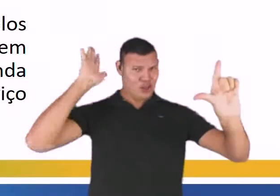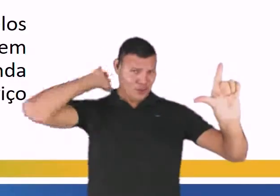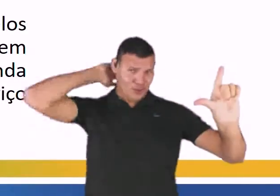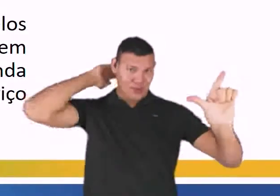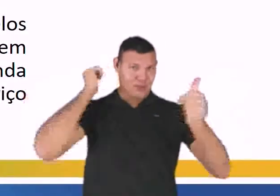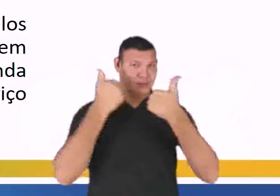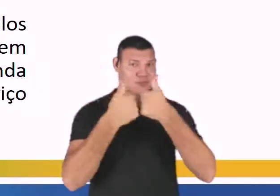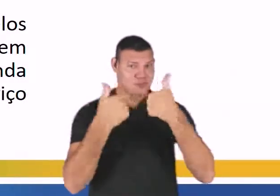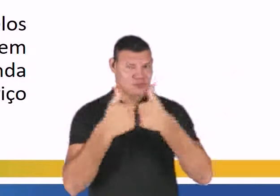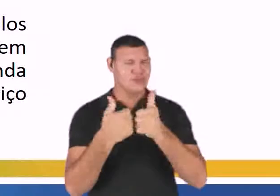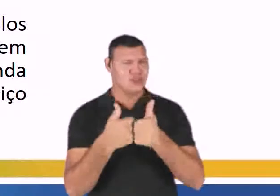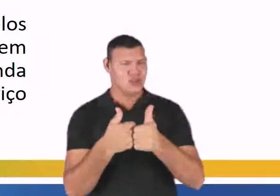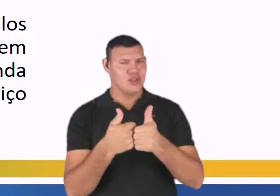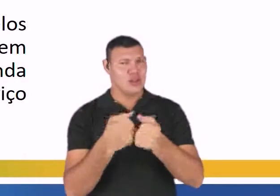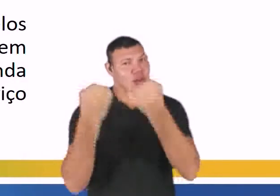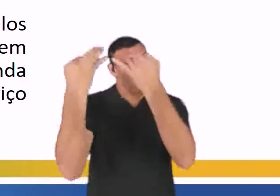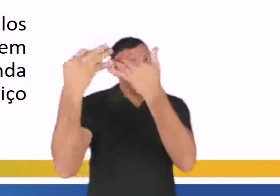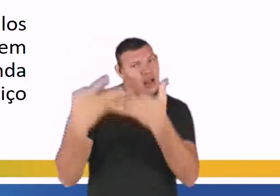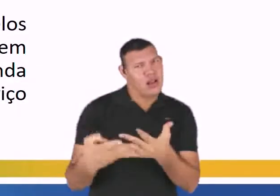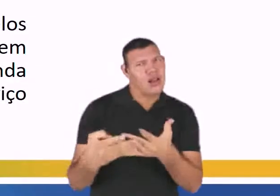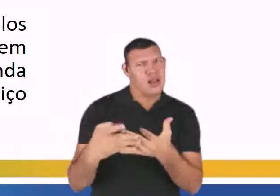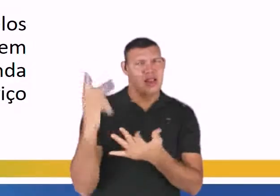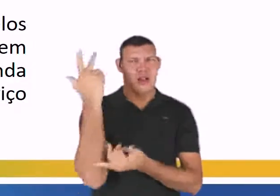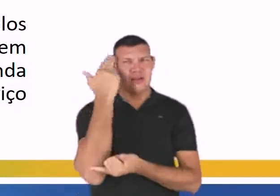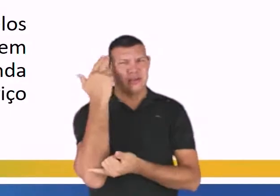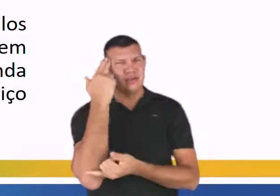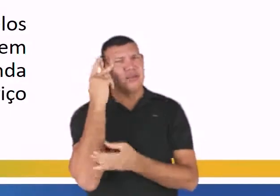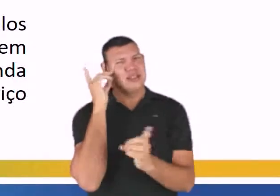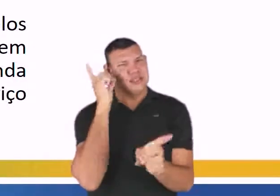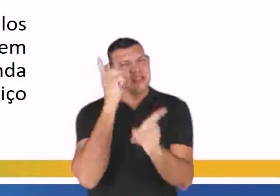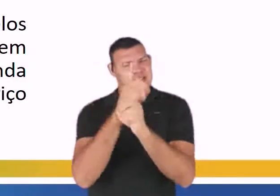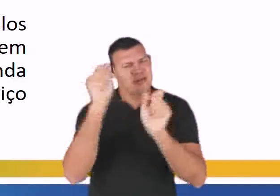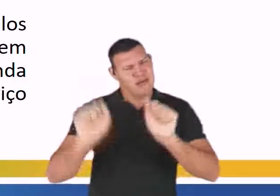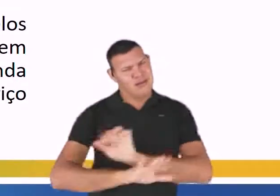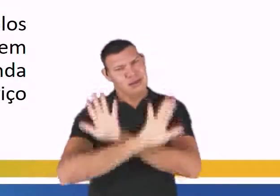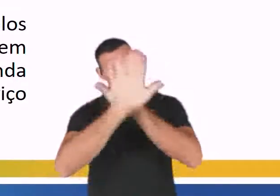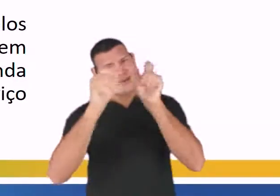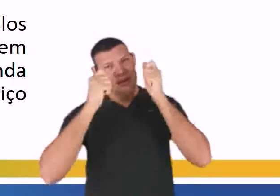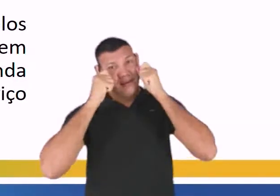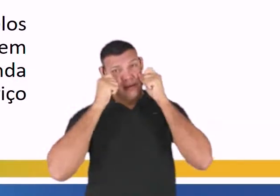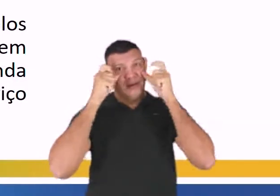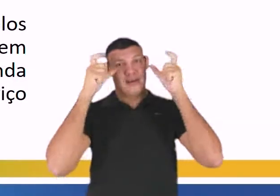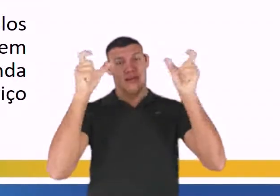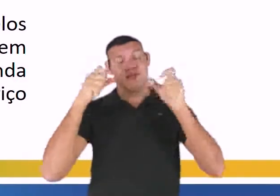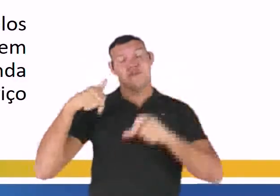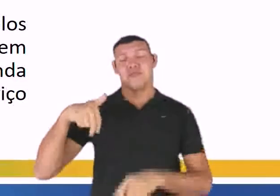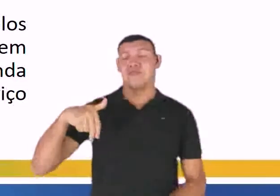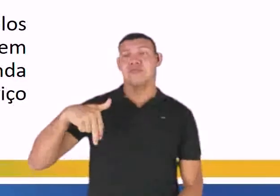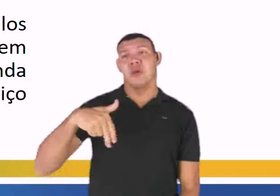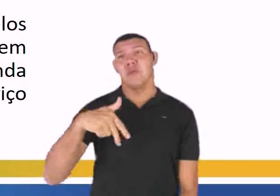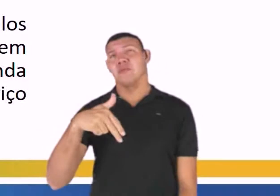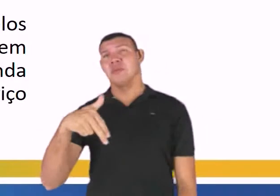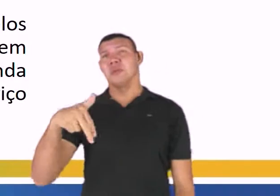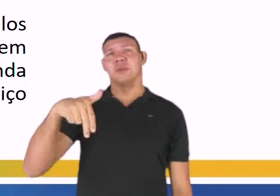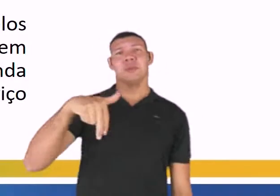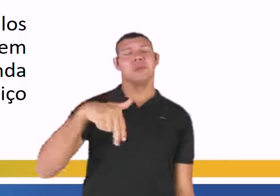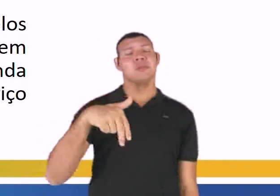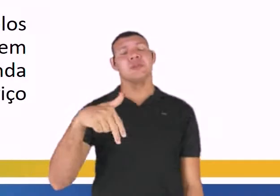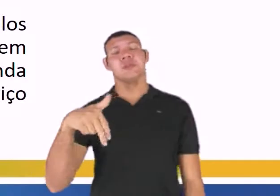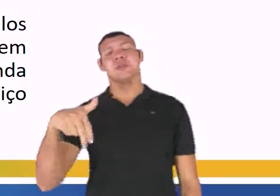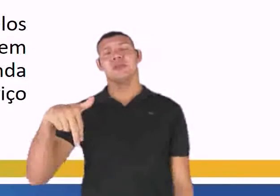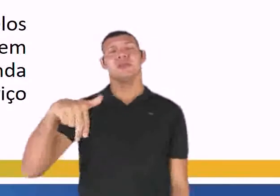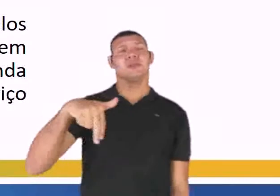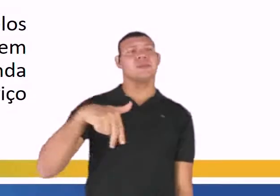muito mais comum e que nos chama claramente a atenção quando estamos andando, sendo